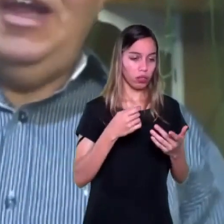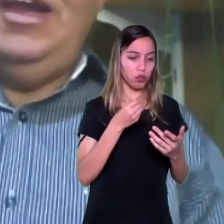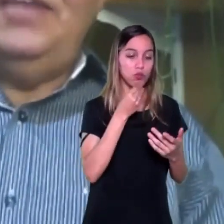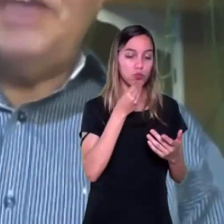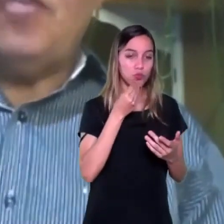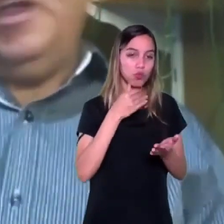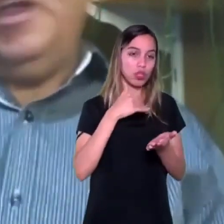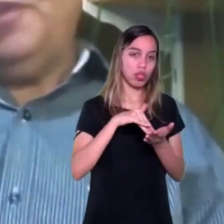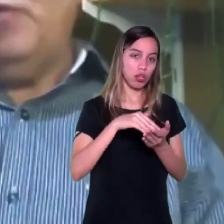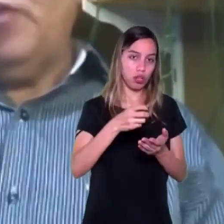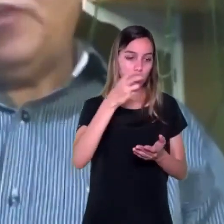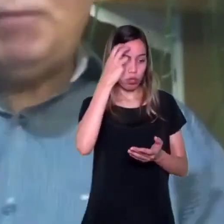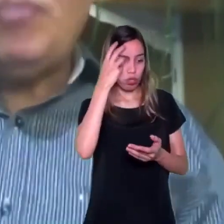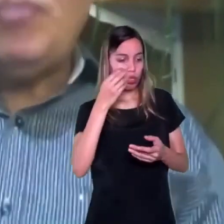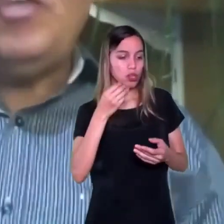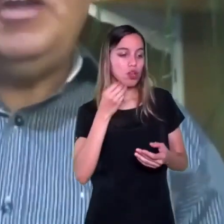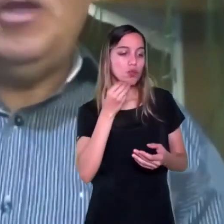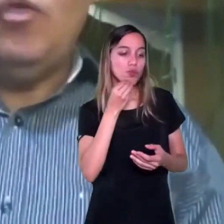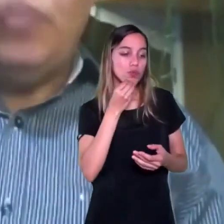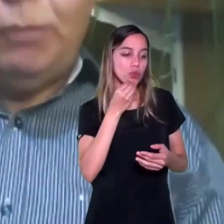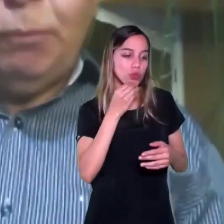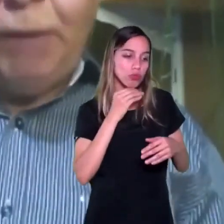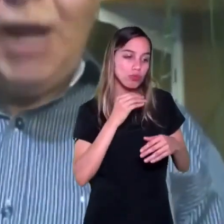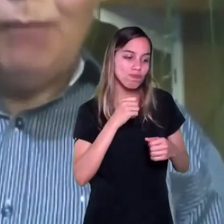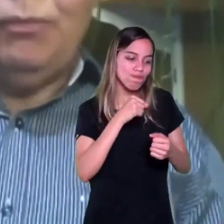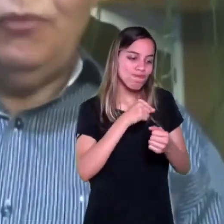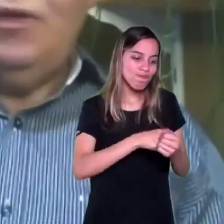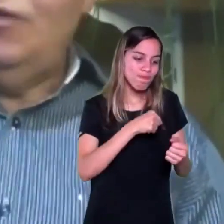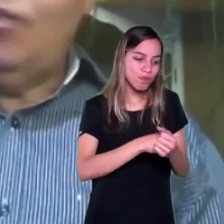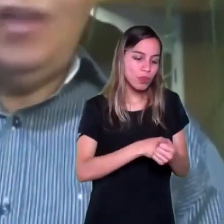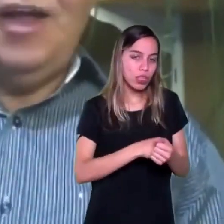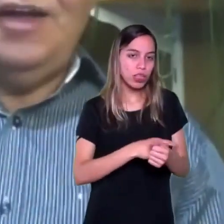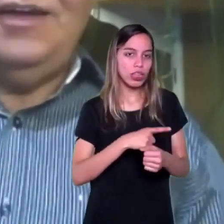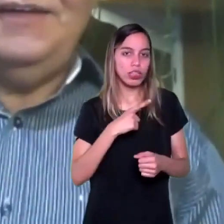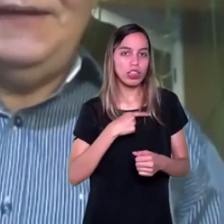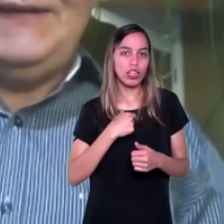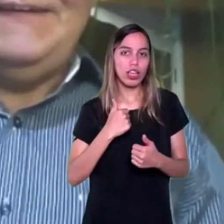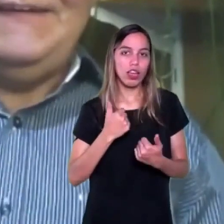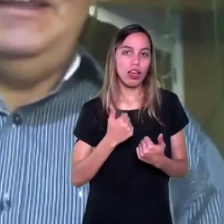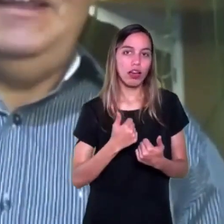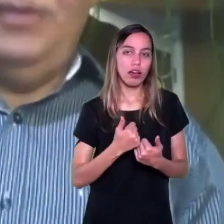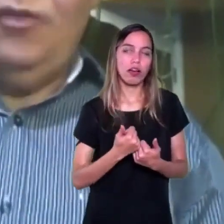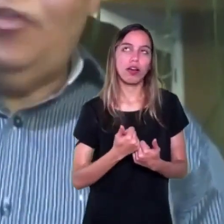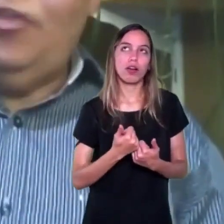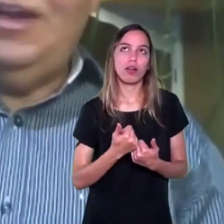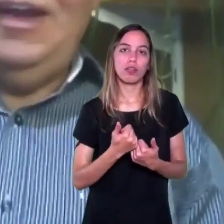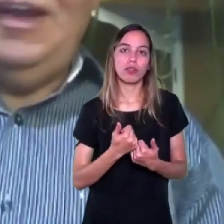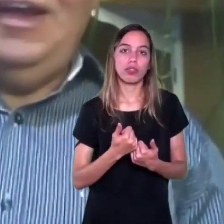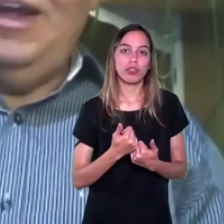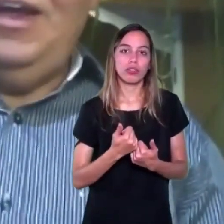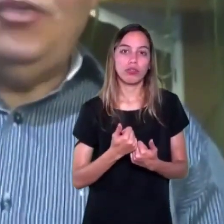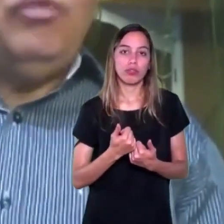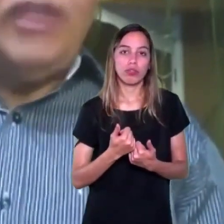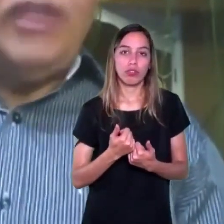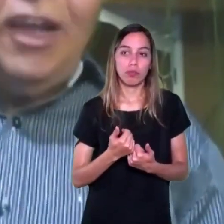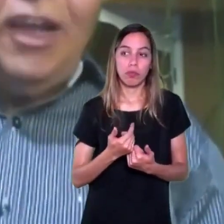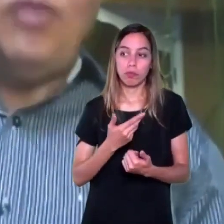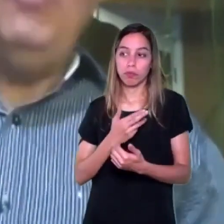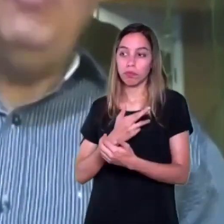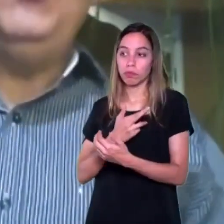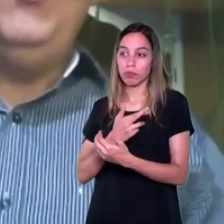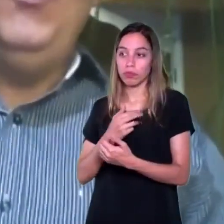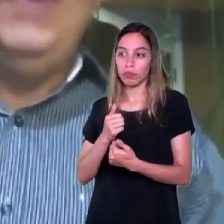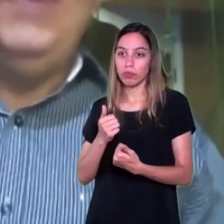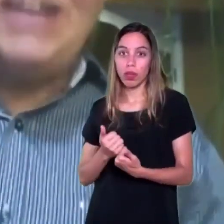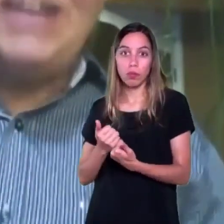empenhar-se em trazer, talvez até uma parceria com Sempre um Papo, sei lá, né? Então, assim, estou muito feliz,